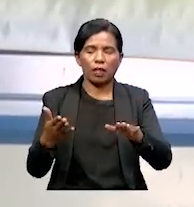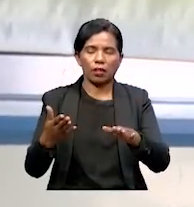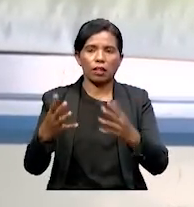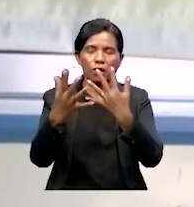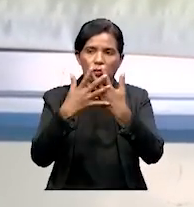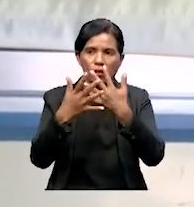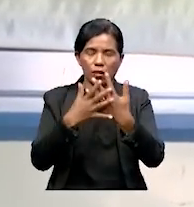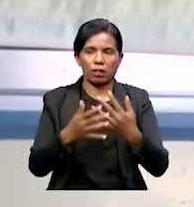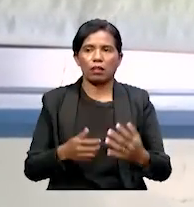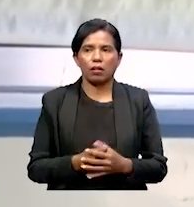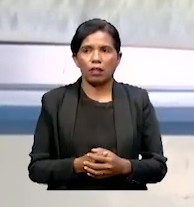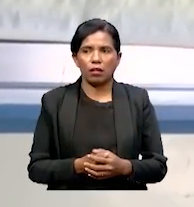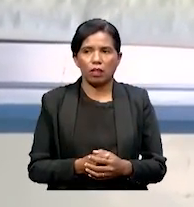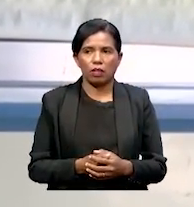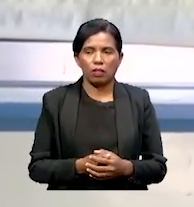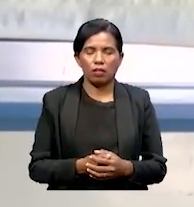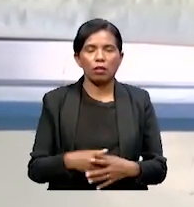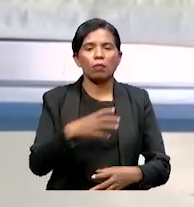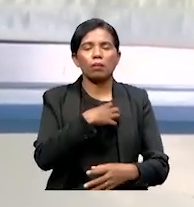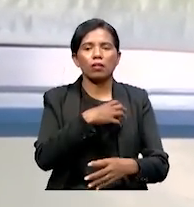de verde, a água de polícia me abaco.